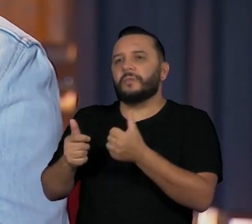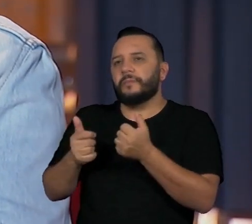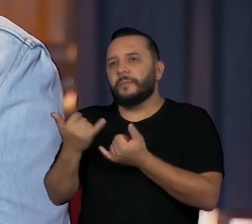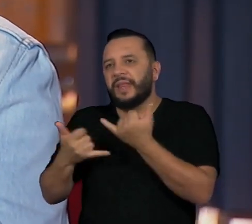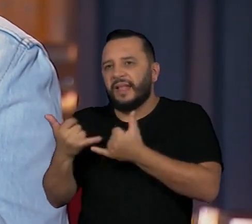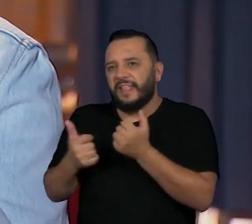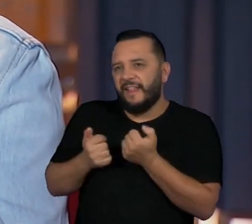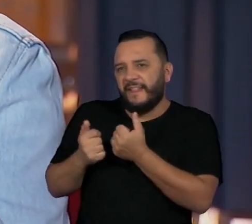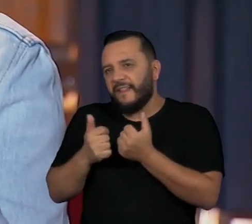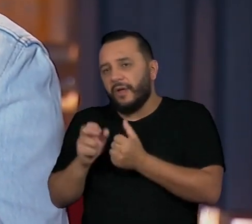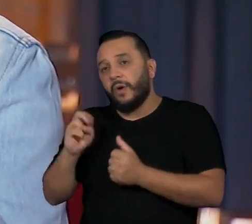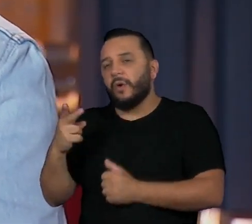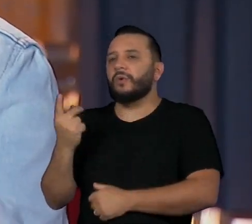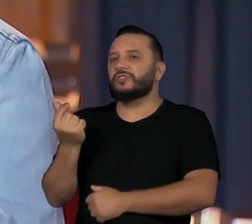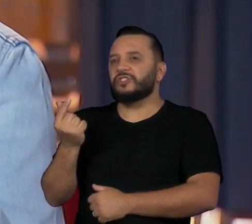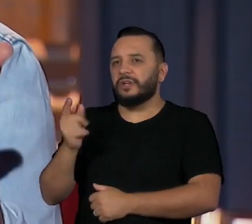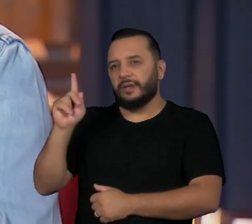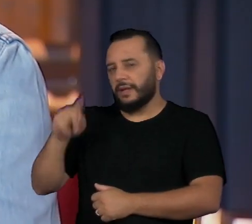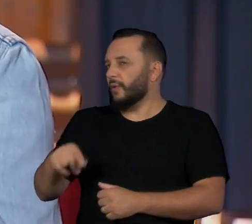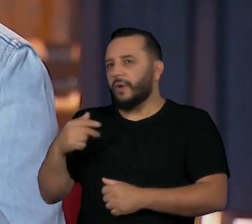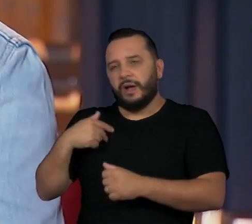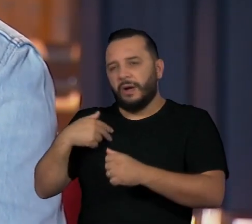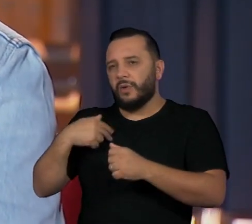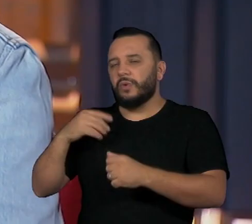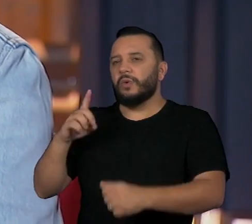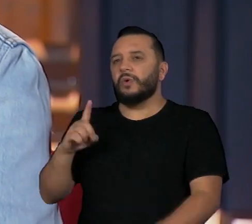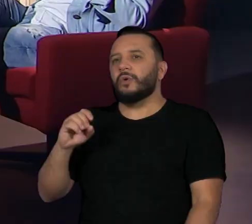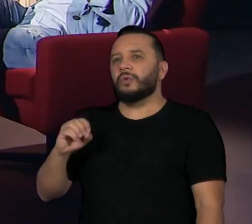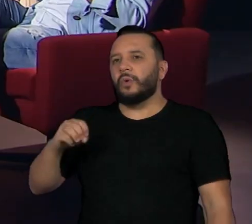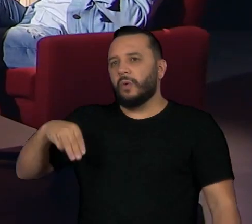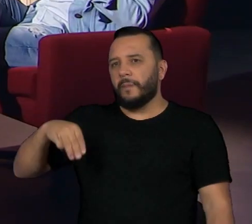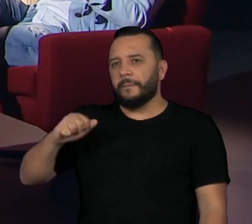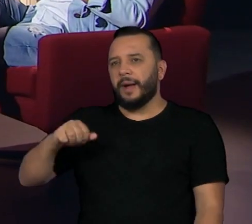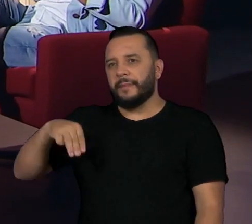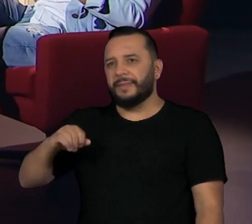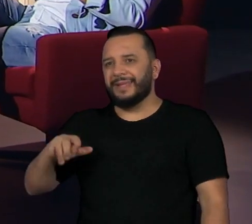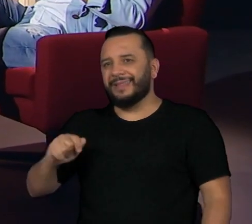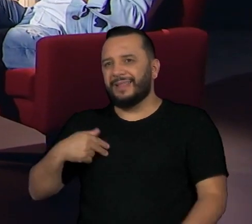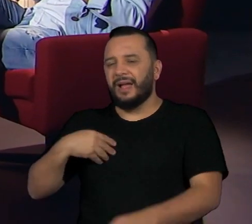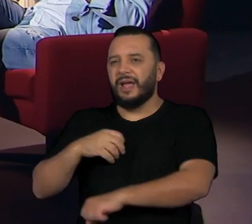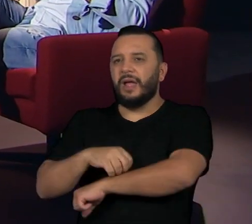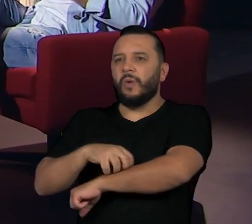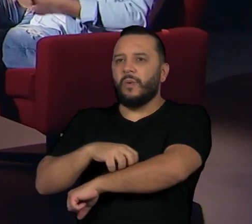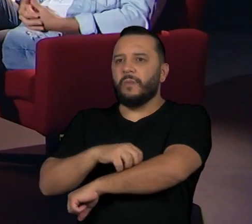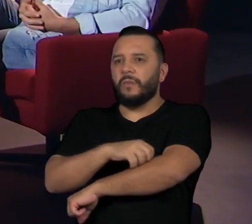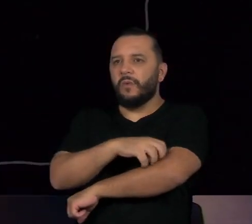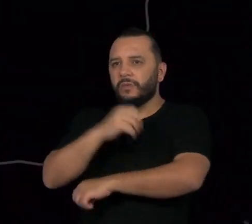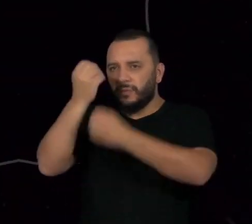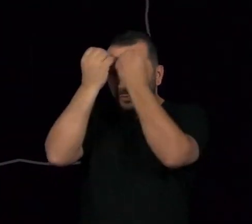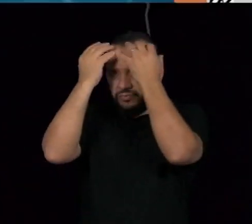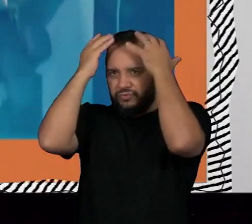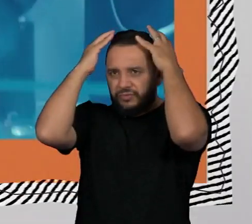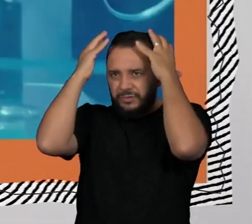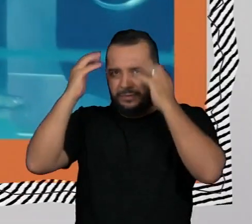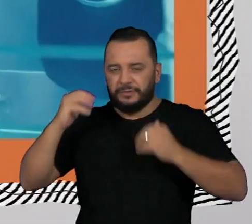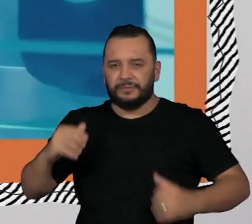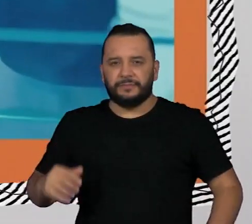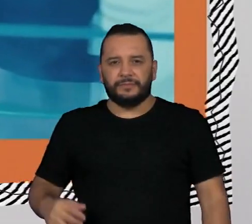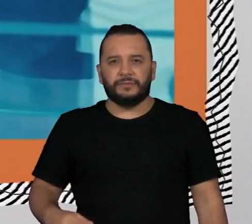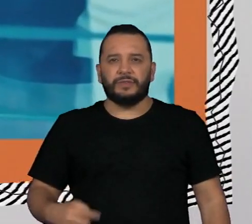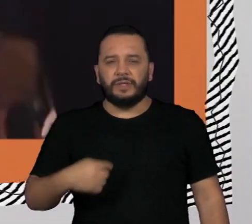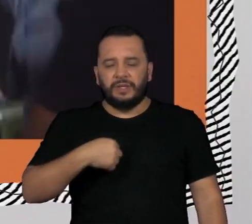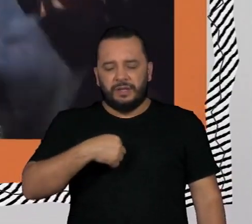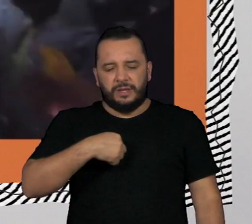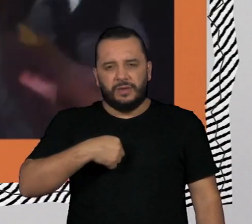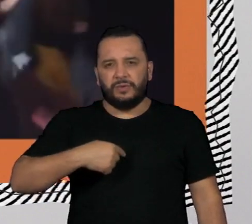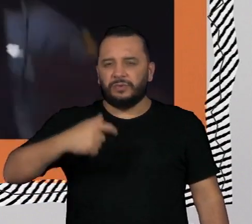sempre... É a mesma substância? É a mesma substância. No final, ela está se administrando, se auto-administrando shots de dopamina.